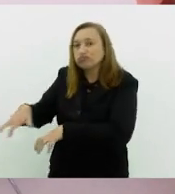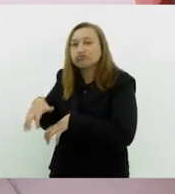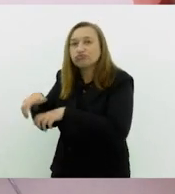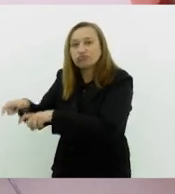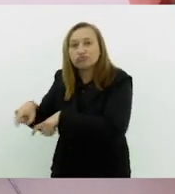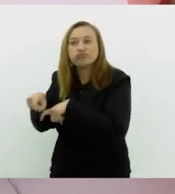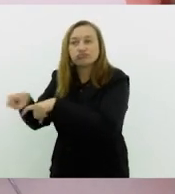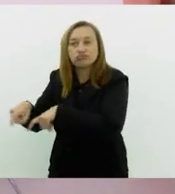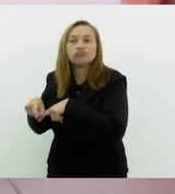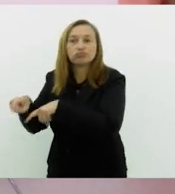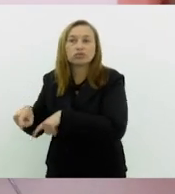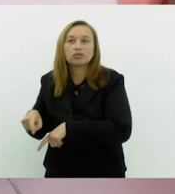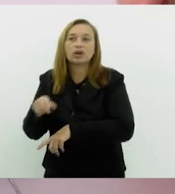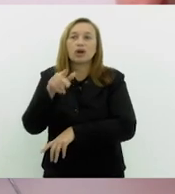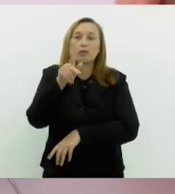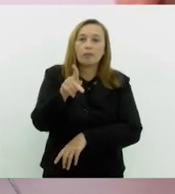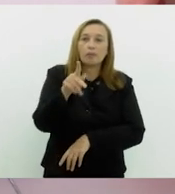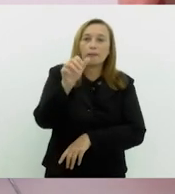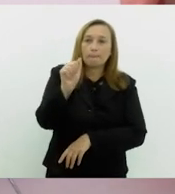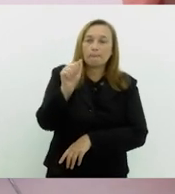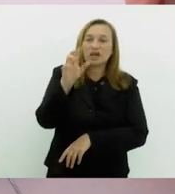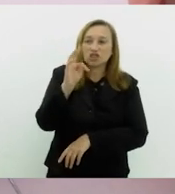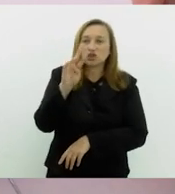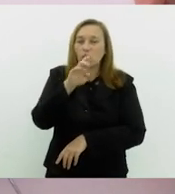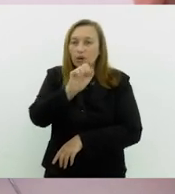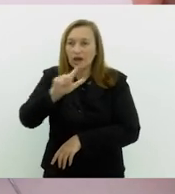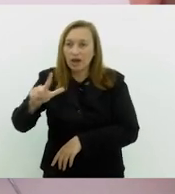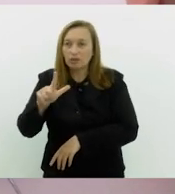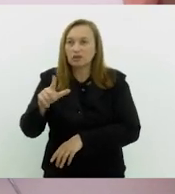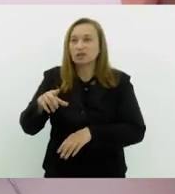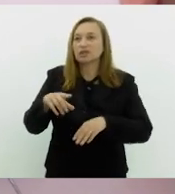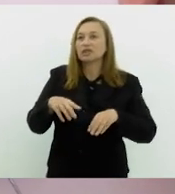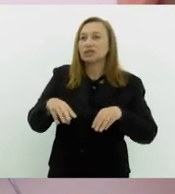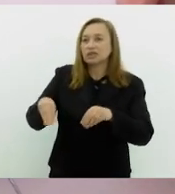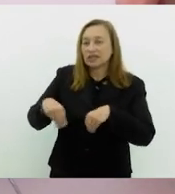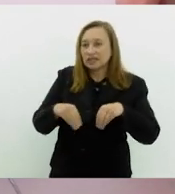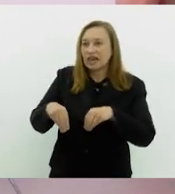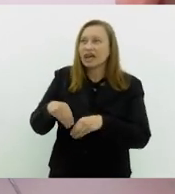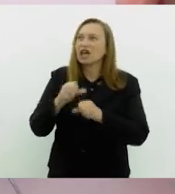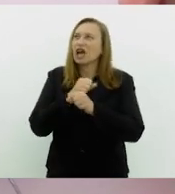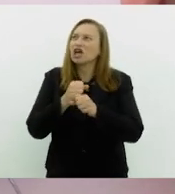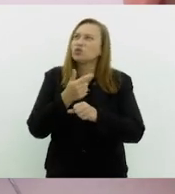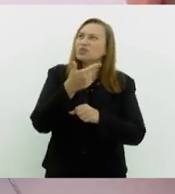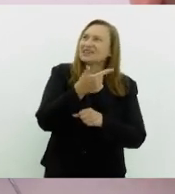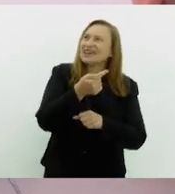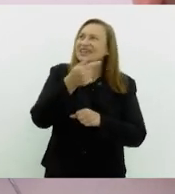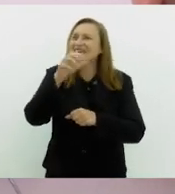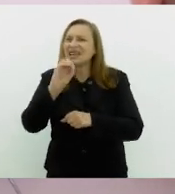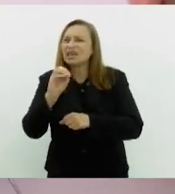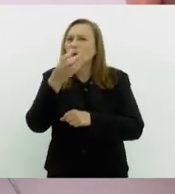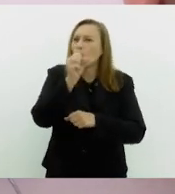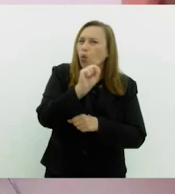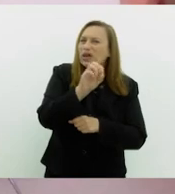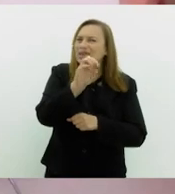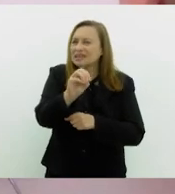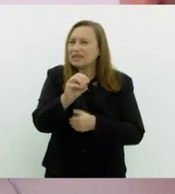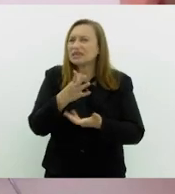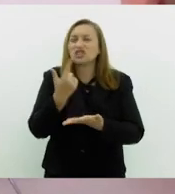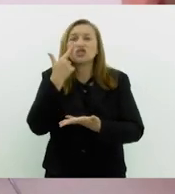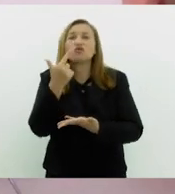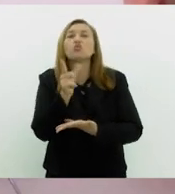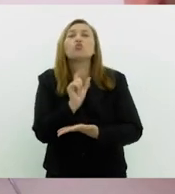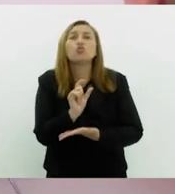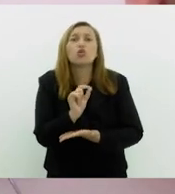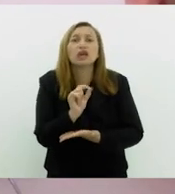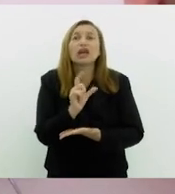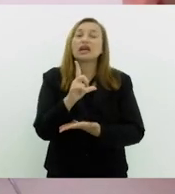inclusive começou com a pastoral da terra, anos atrás, década de 70 ainda, década de 80, a gente viu